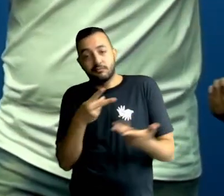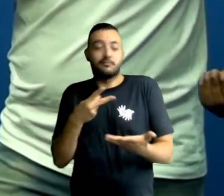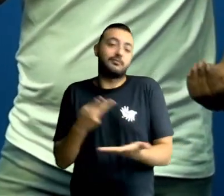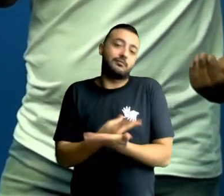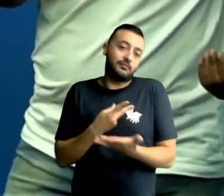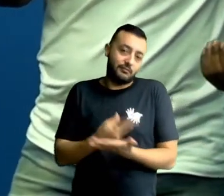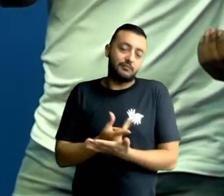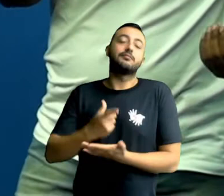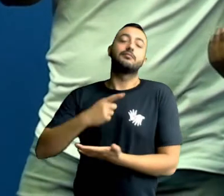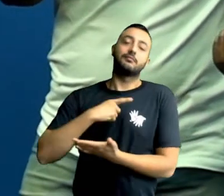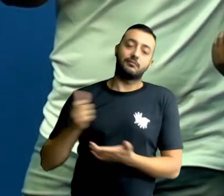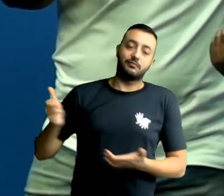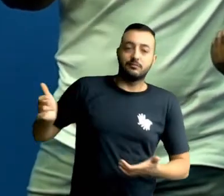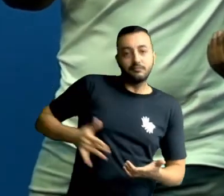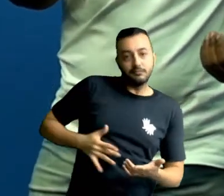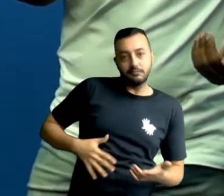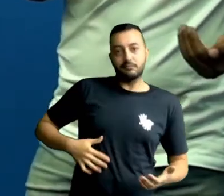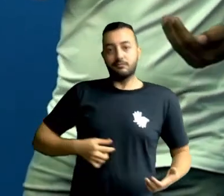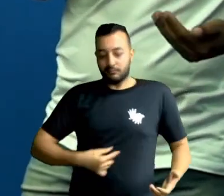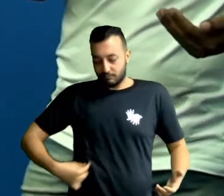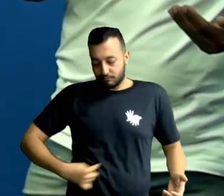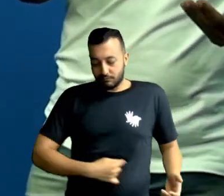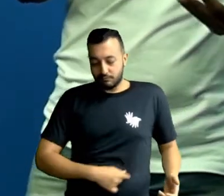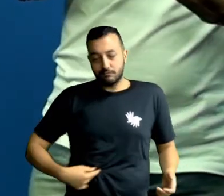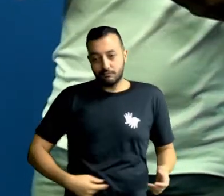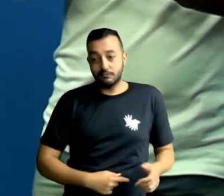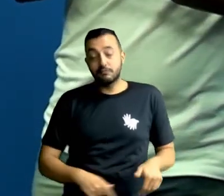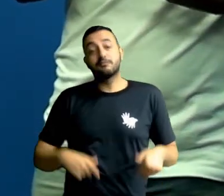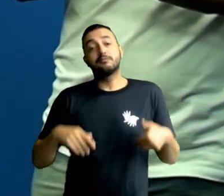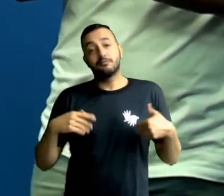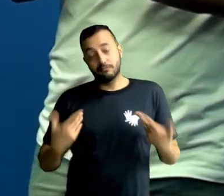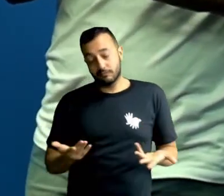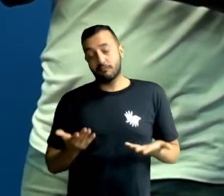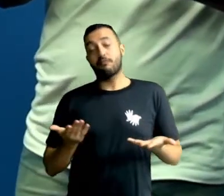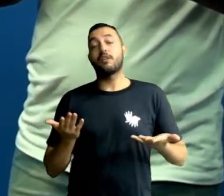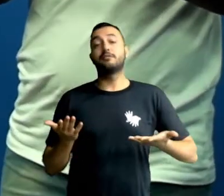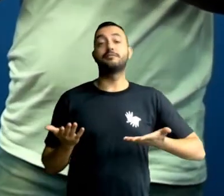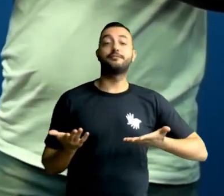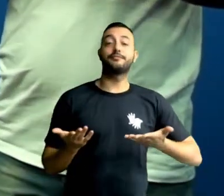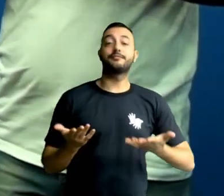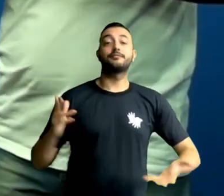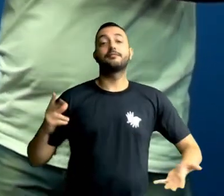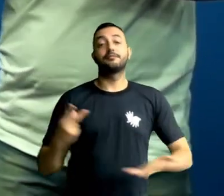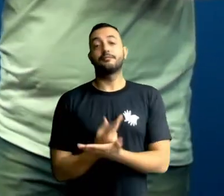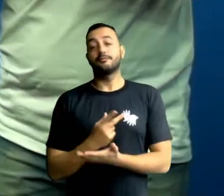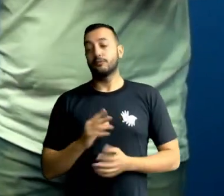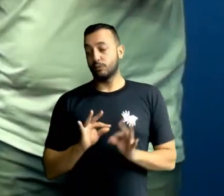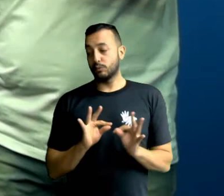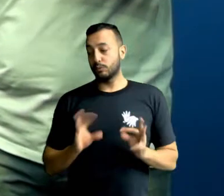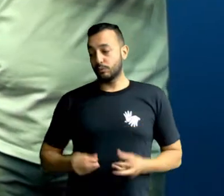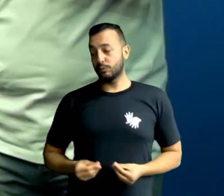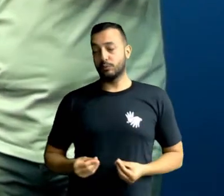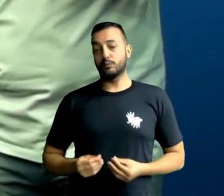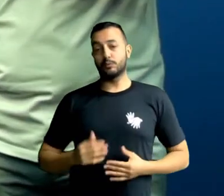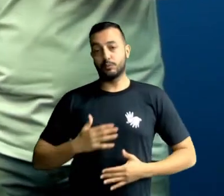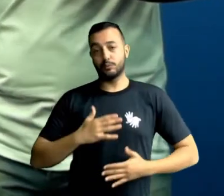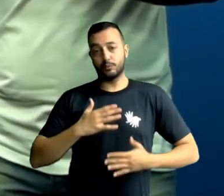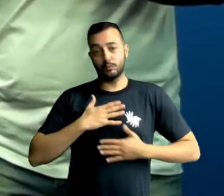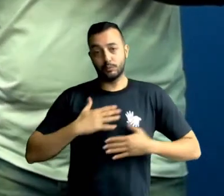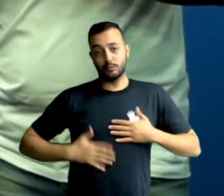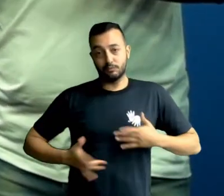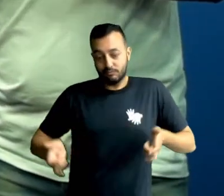estão no seu trato intestinal. E com isso, toda a sua microbiota intestinal, toda